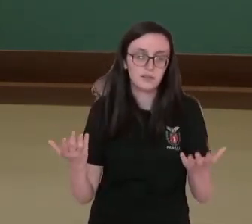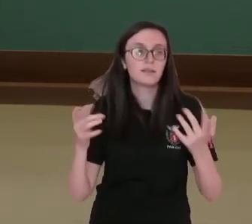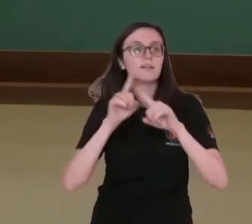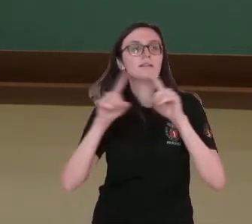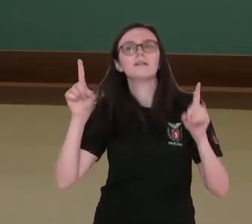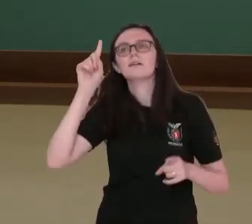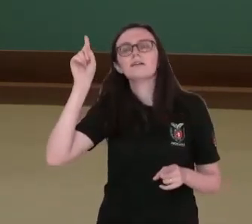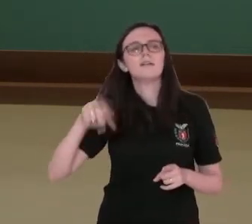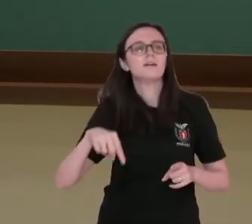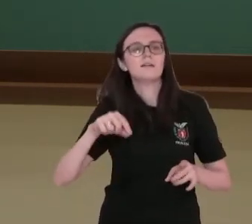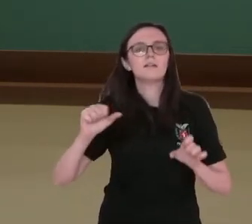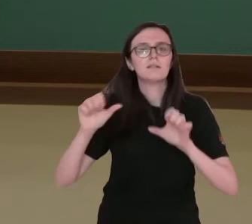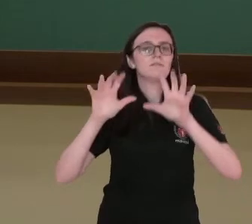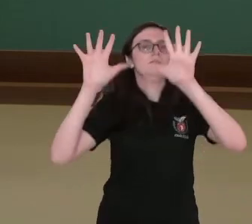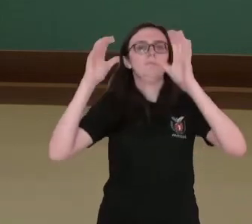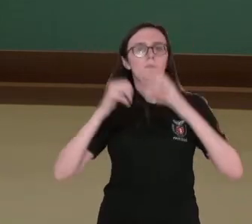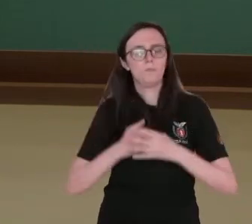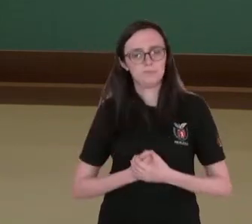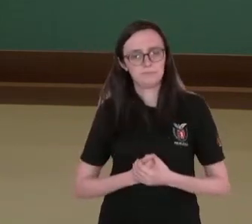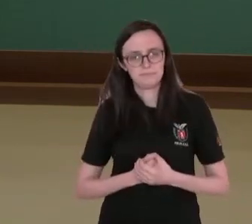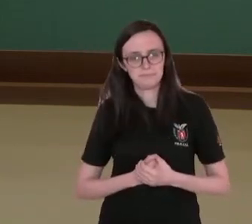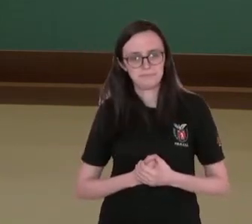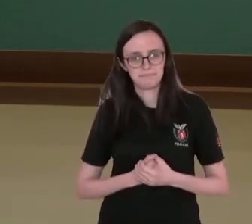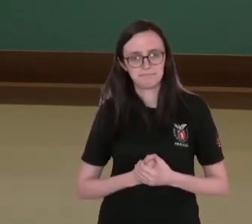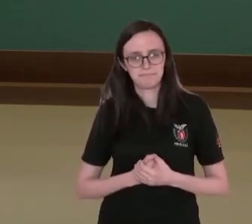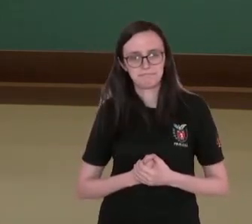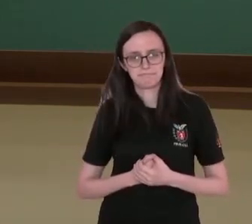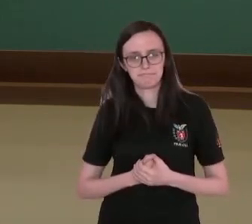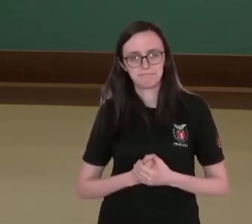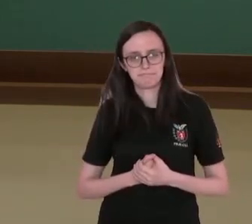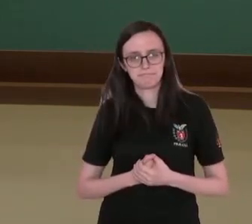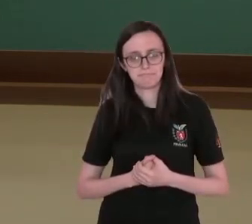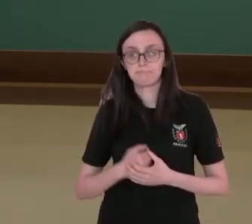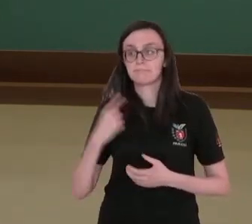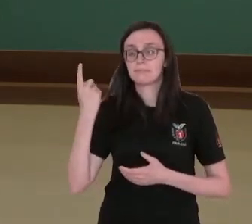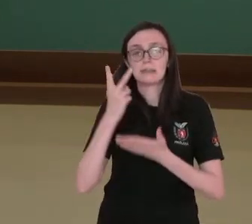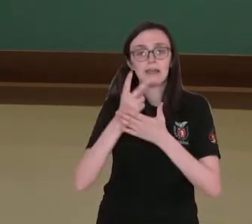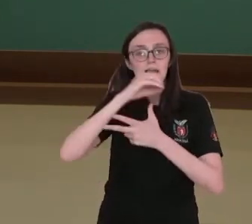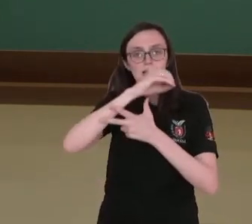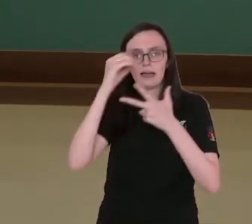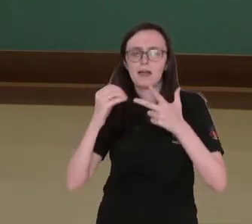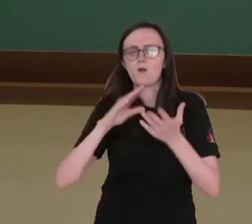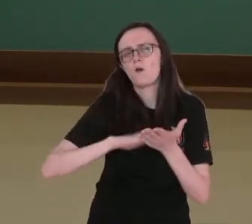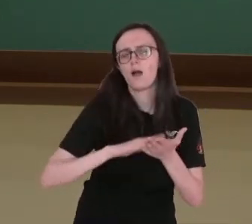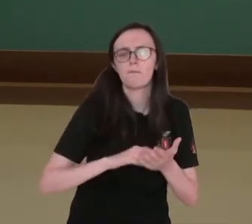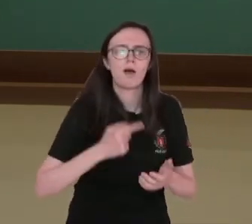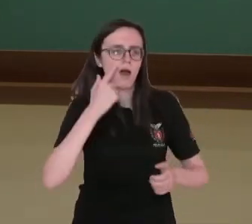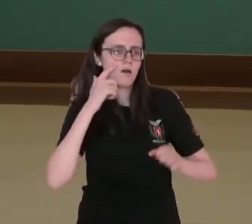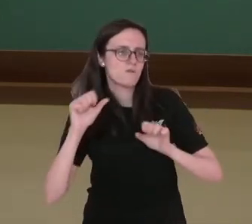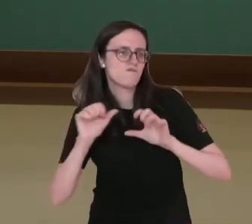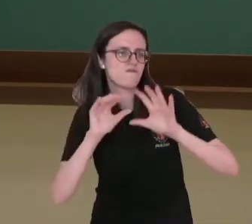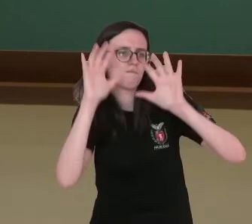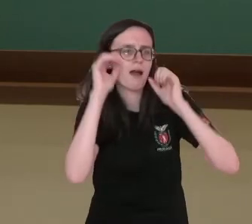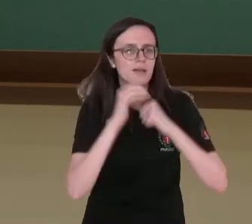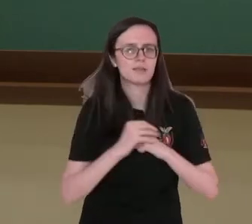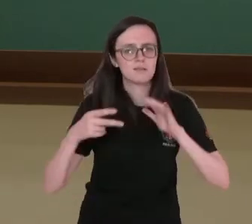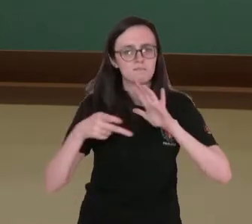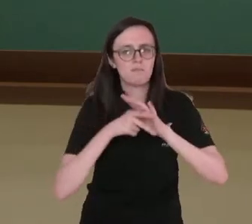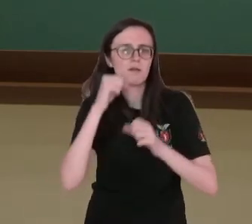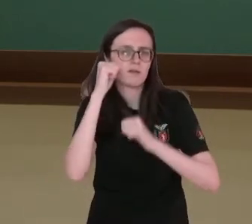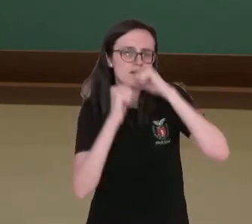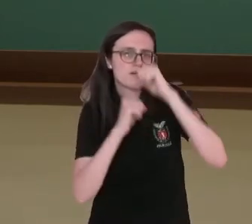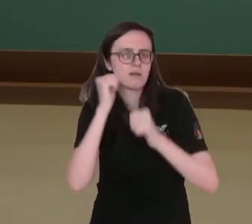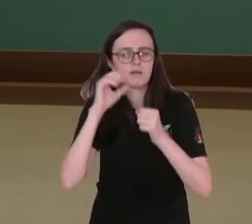ela é um vapor. O Enem gosta muito de cobrar isso. Ah, aquela fumaça de uma usina nuclear ou a